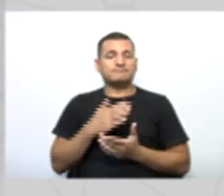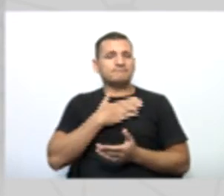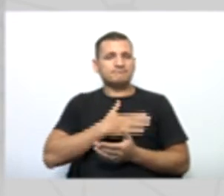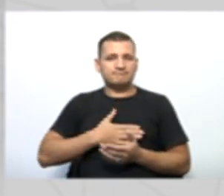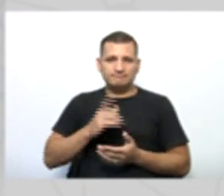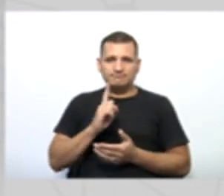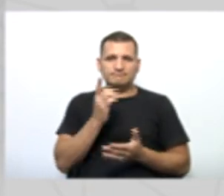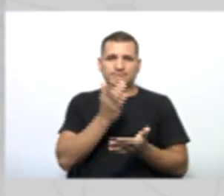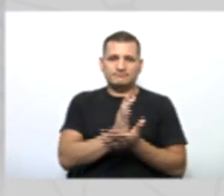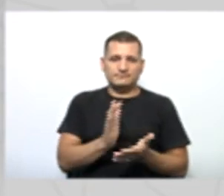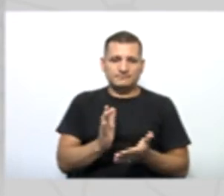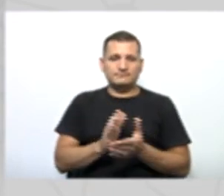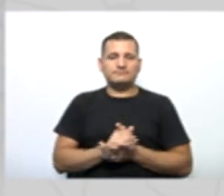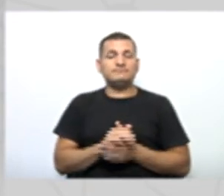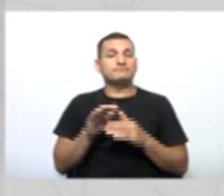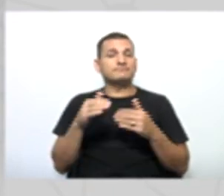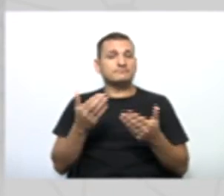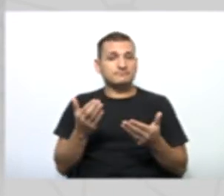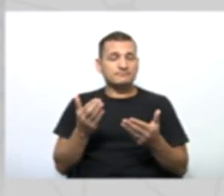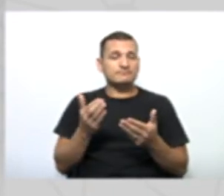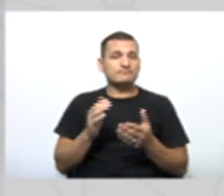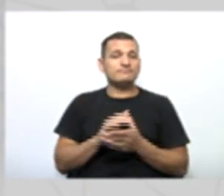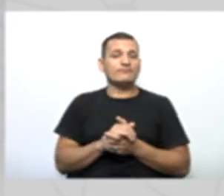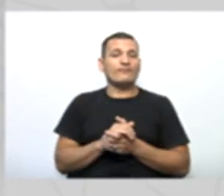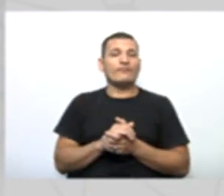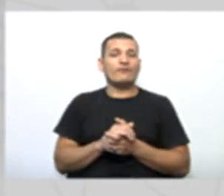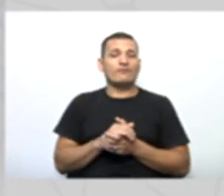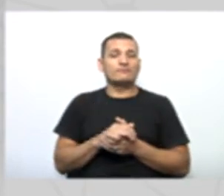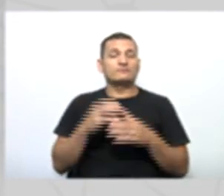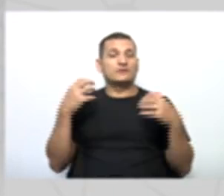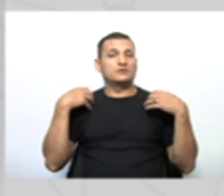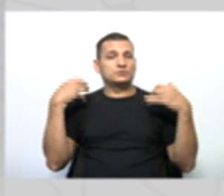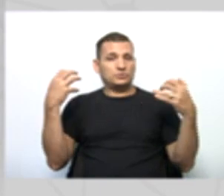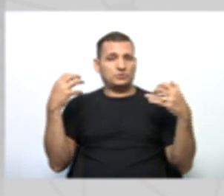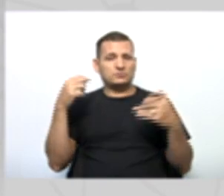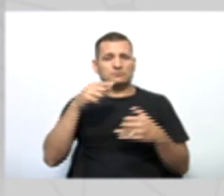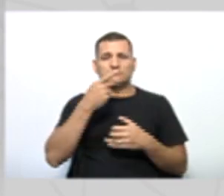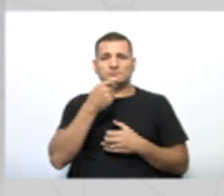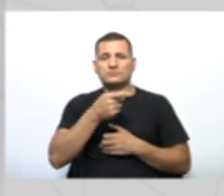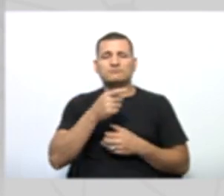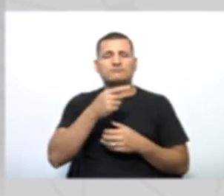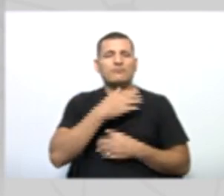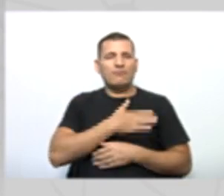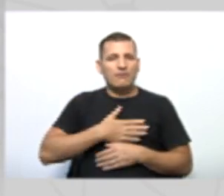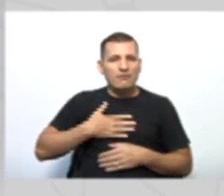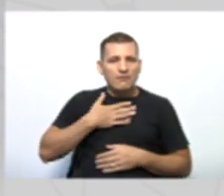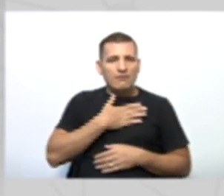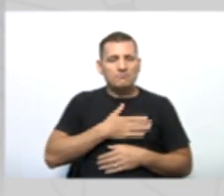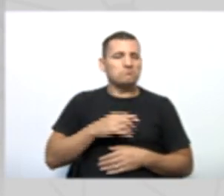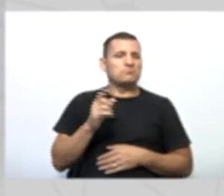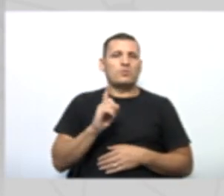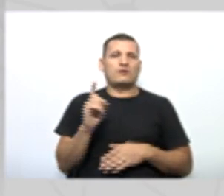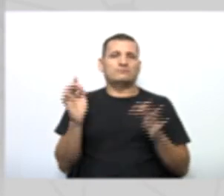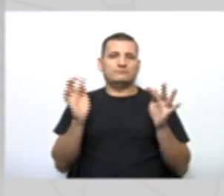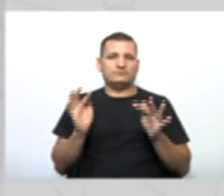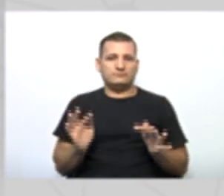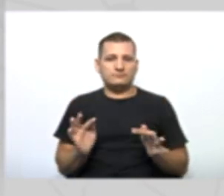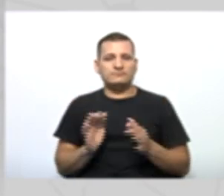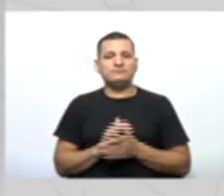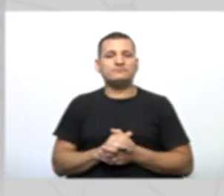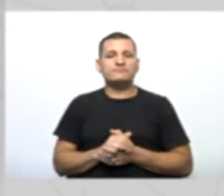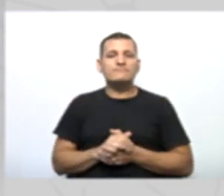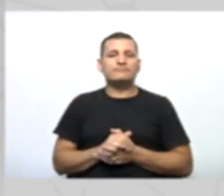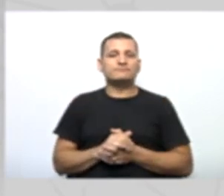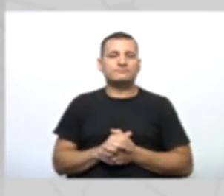ele acaba. Então, para Aristóteles, prazeres não são felicidade. Mas